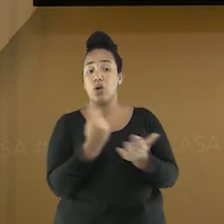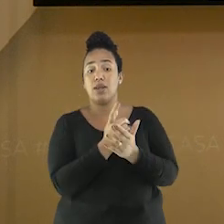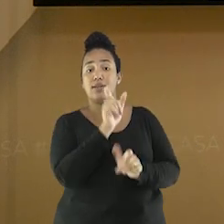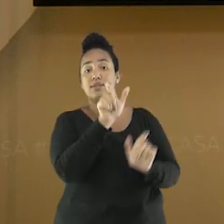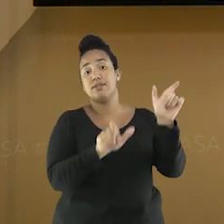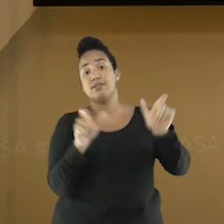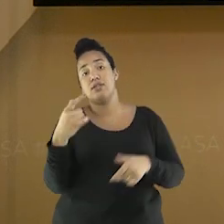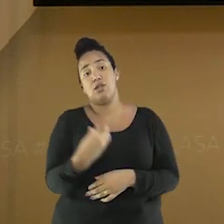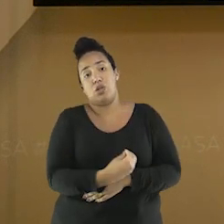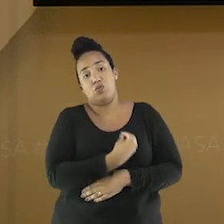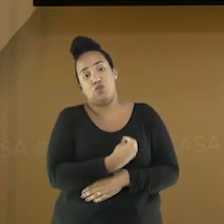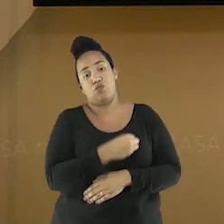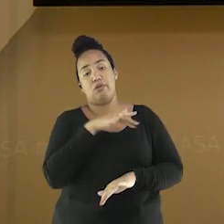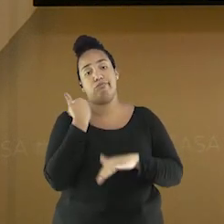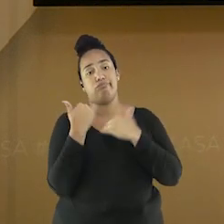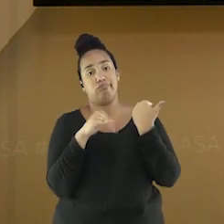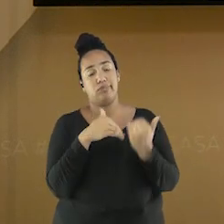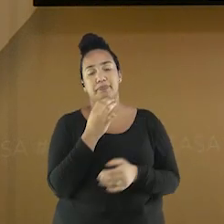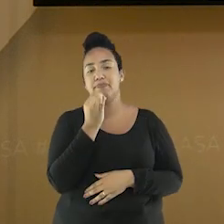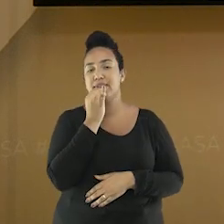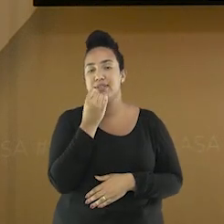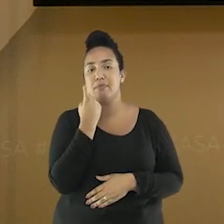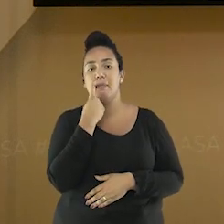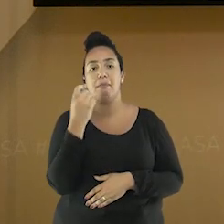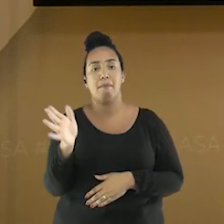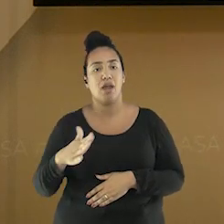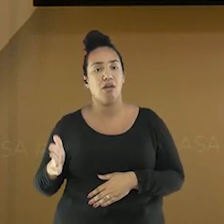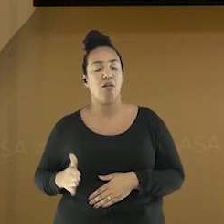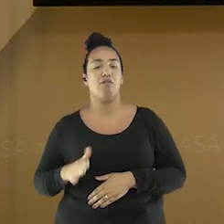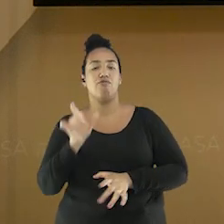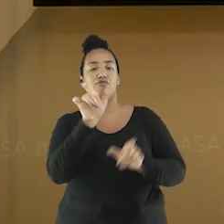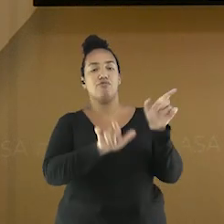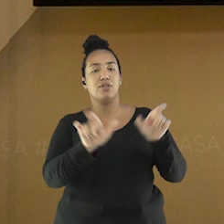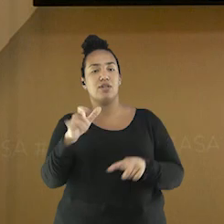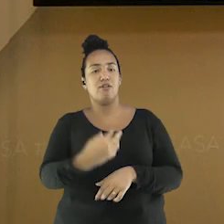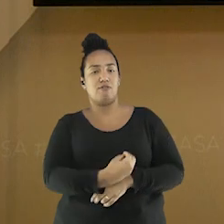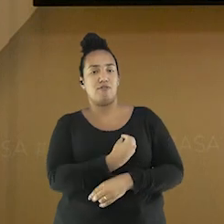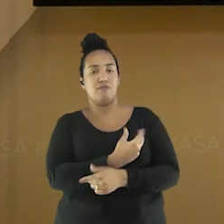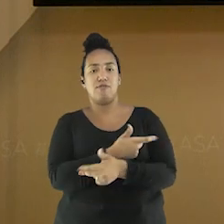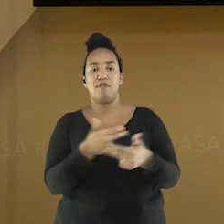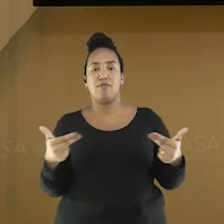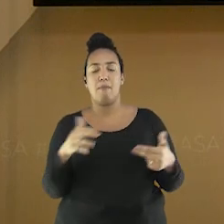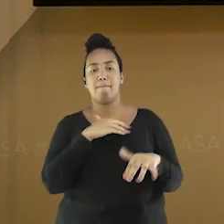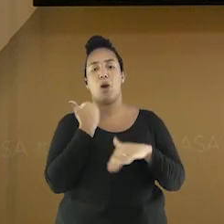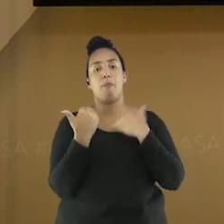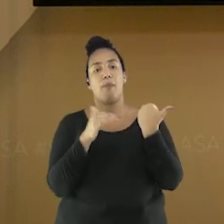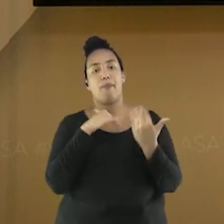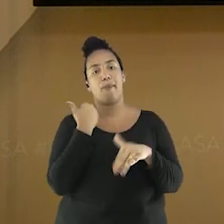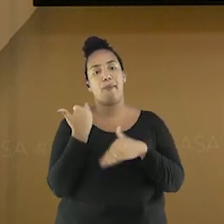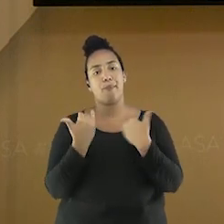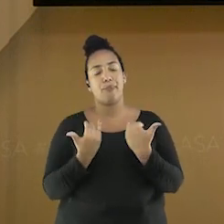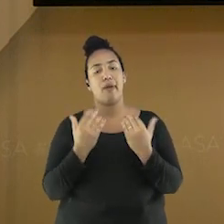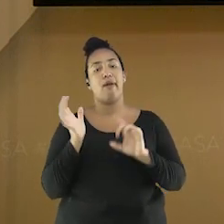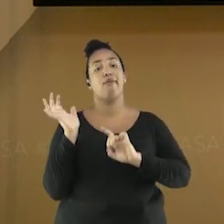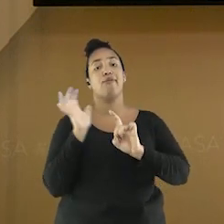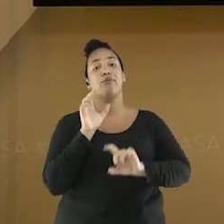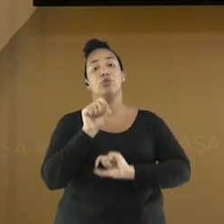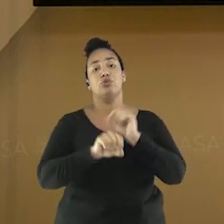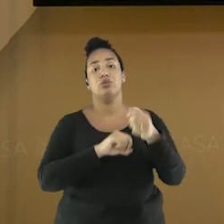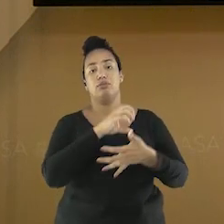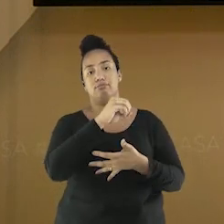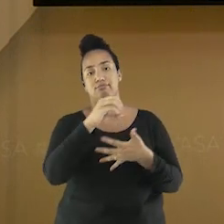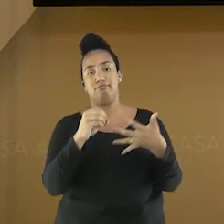ambiente. Peixes e outros seres vão morrer com a acidez, afetando a cadeia alimentar naquele lugar. E em regiões que a chuva ácida ocorre